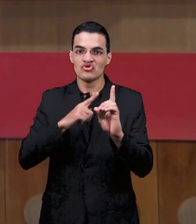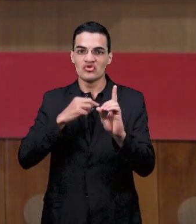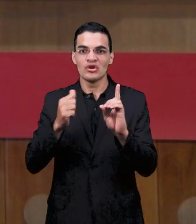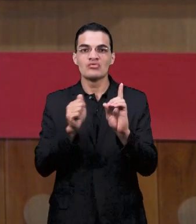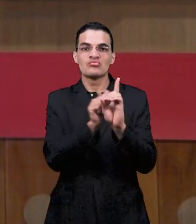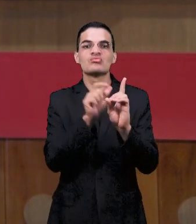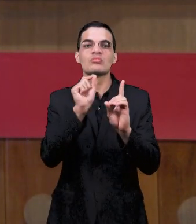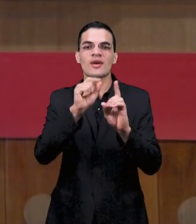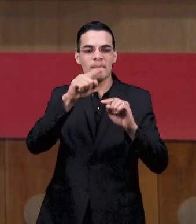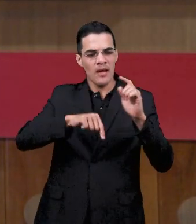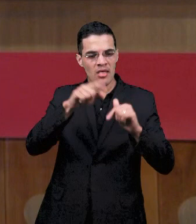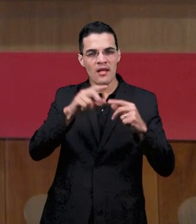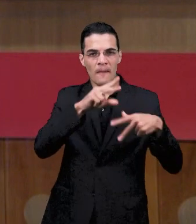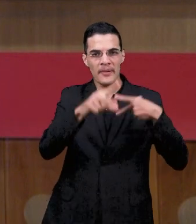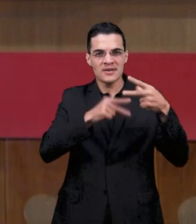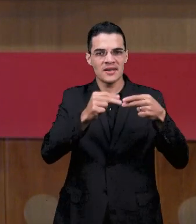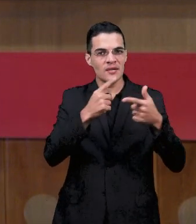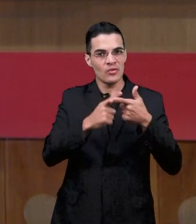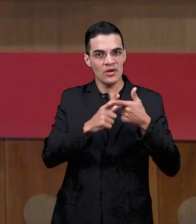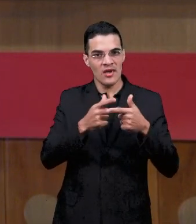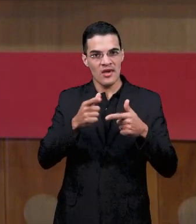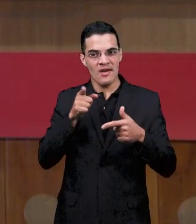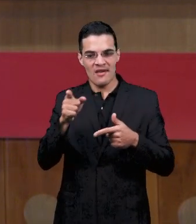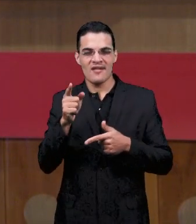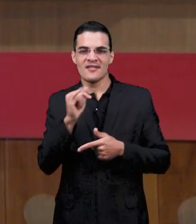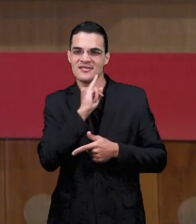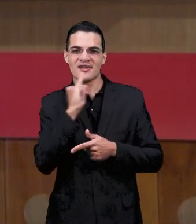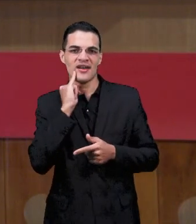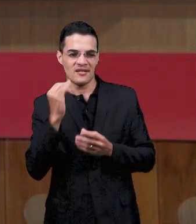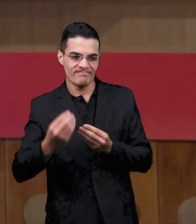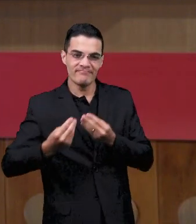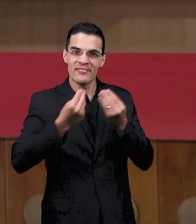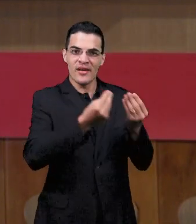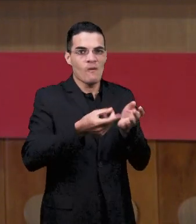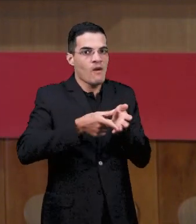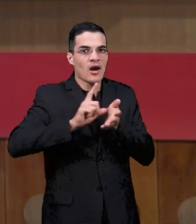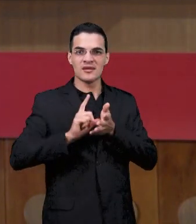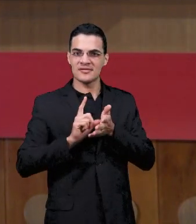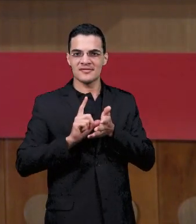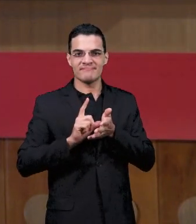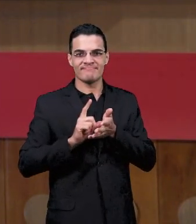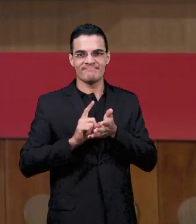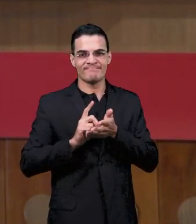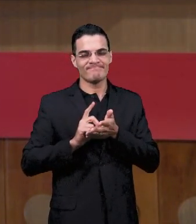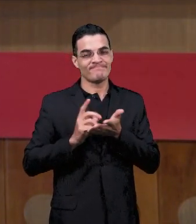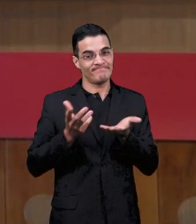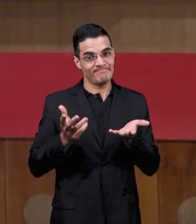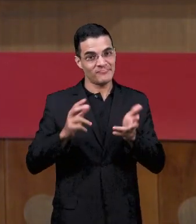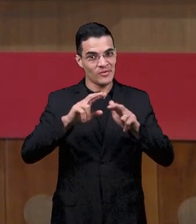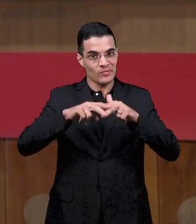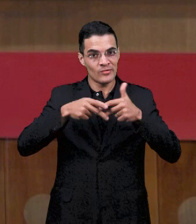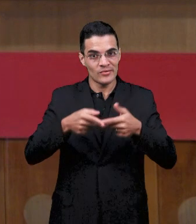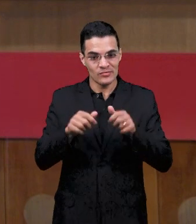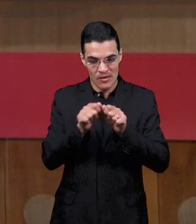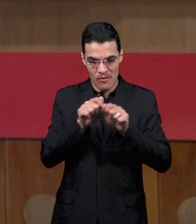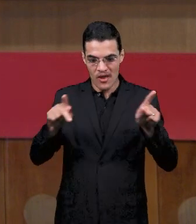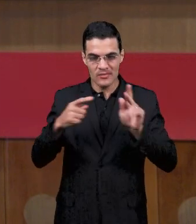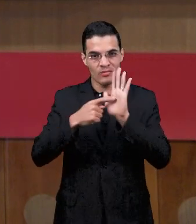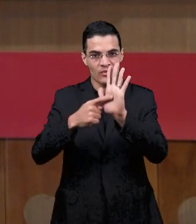alegrai-vos e regozijai-vos, porque é chegada as bodas do